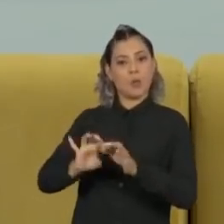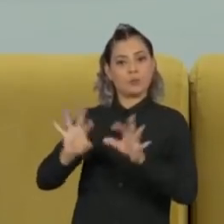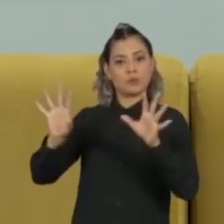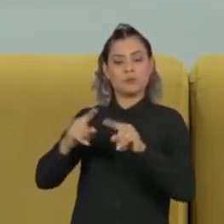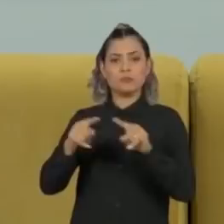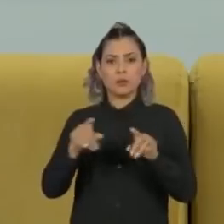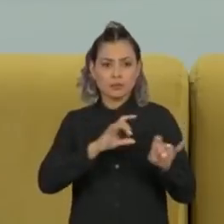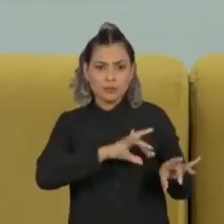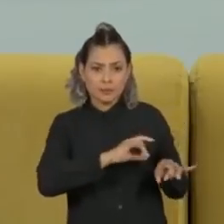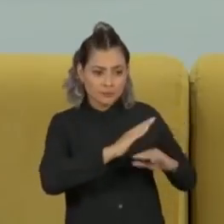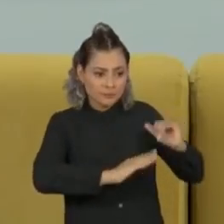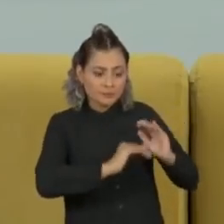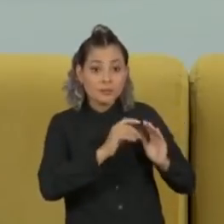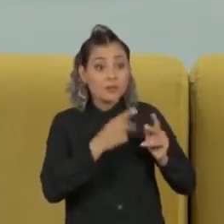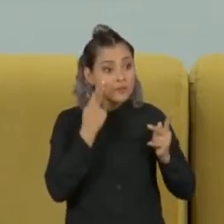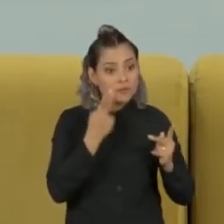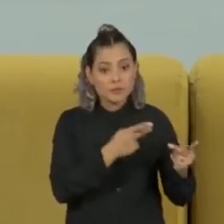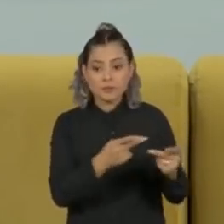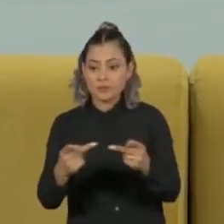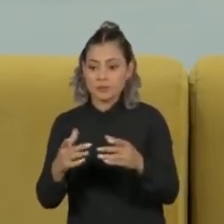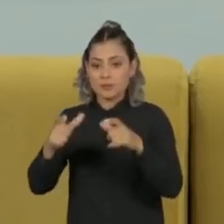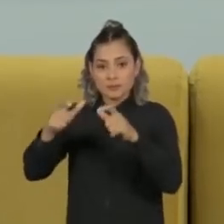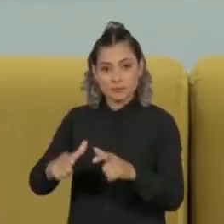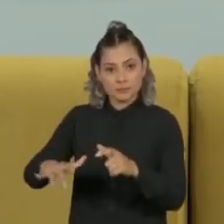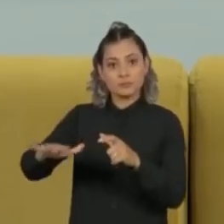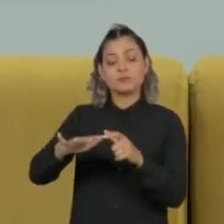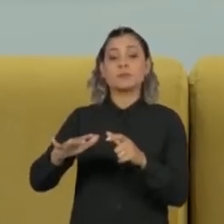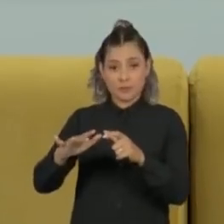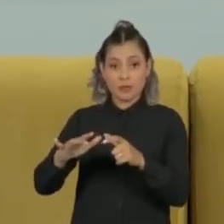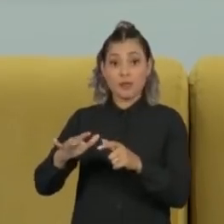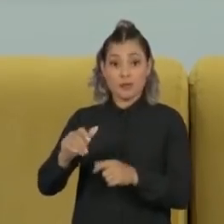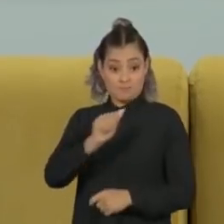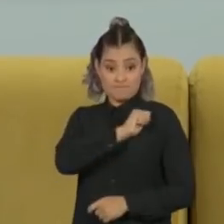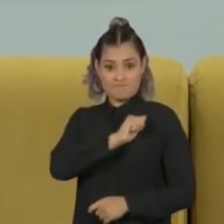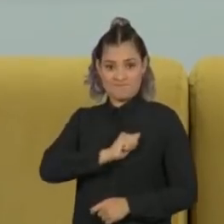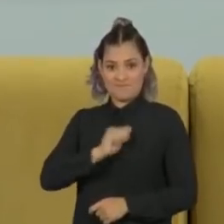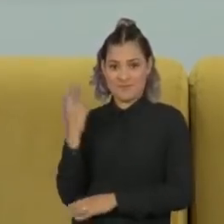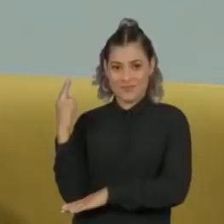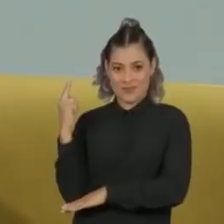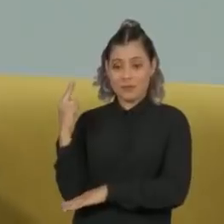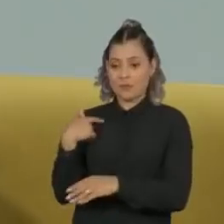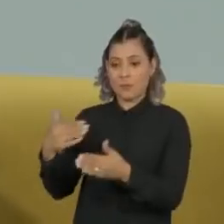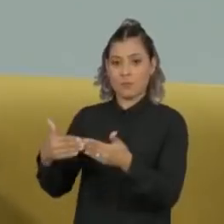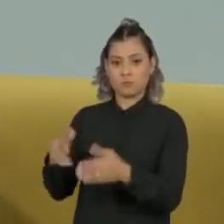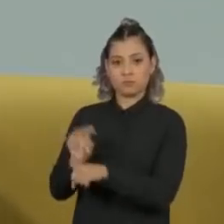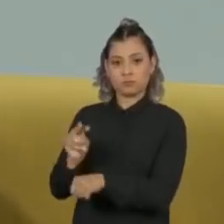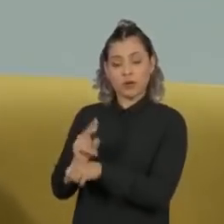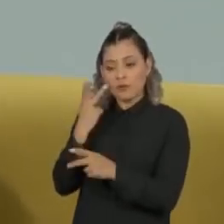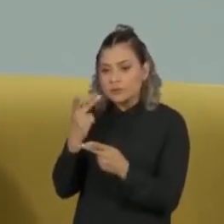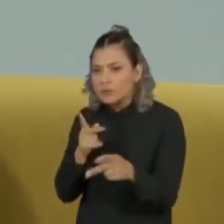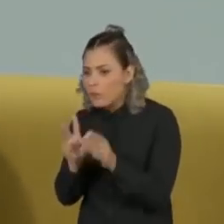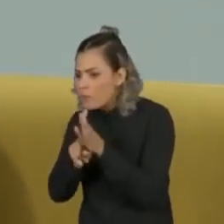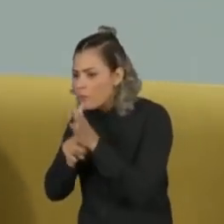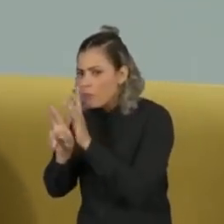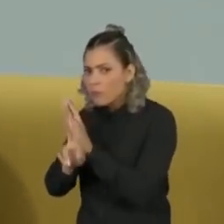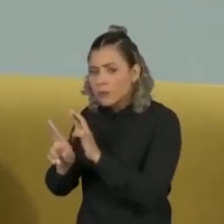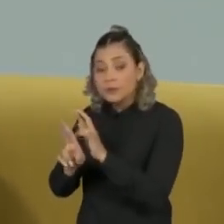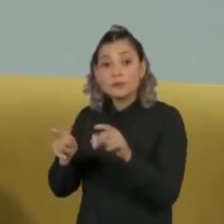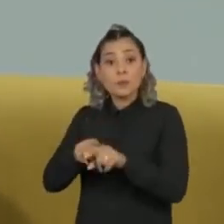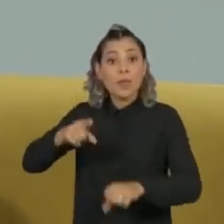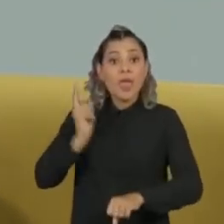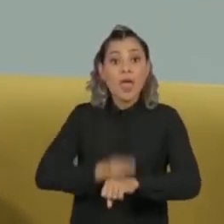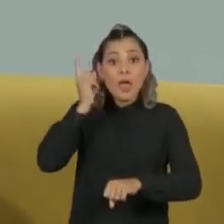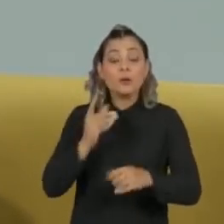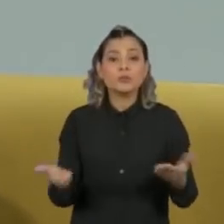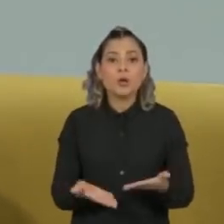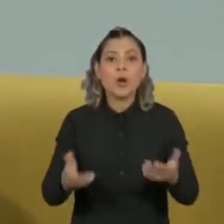técnicos visita a base militar onde brasileiros vindos da China cumprirão a quarentena. Dólar bate novo recorde e